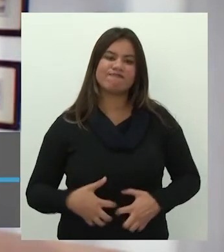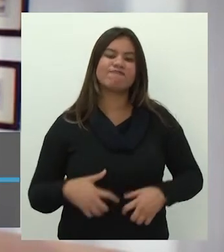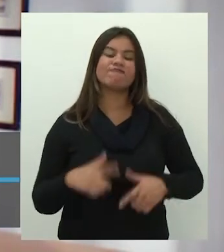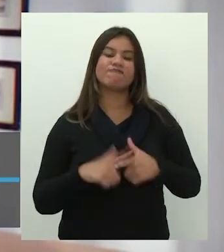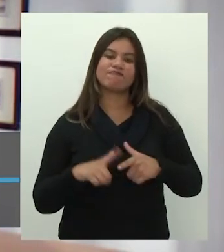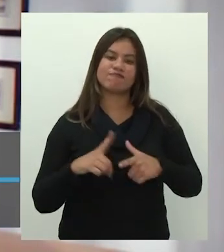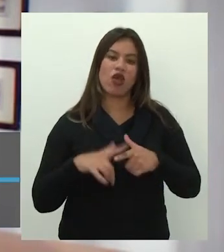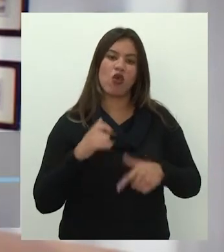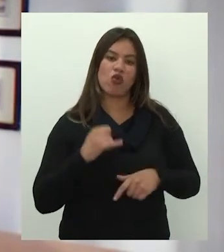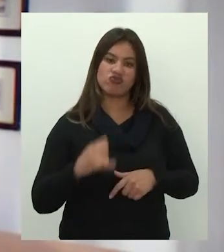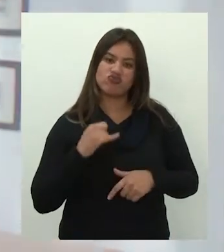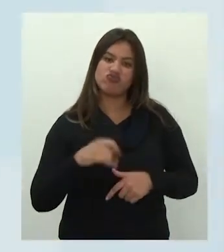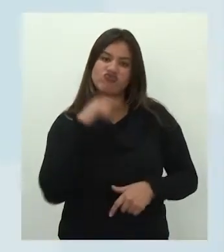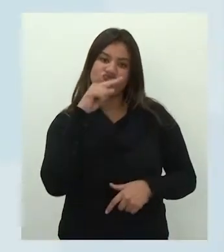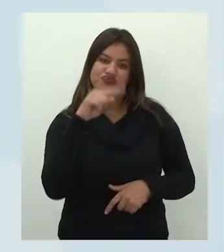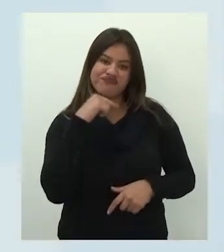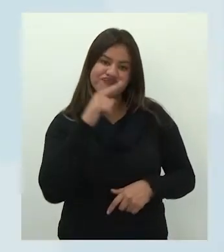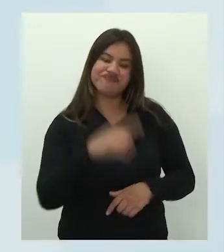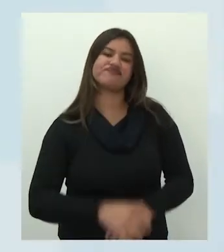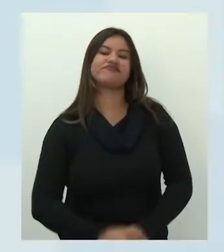Próximo, por favor.